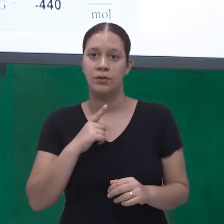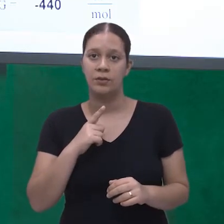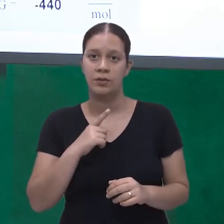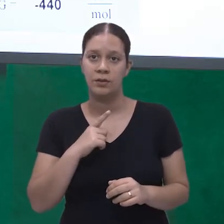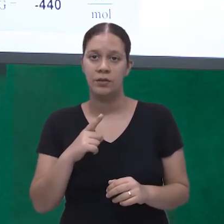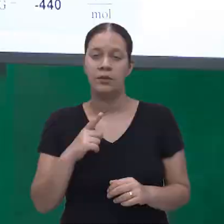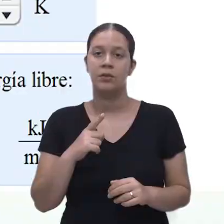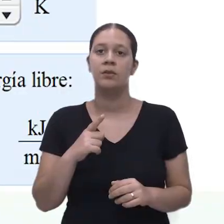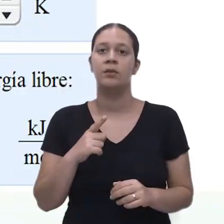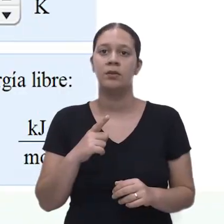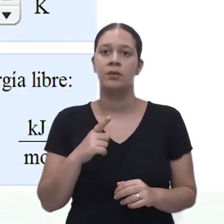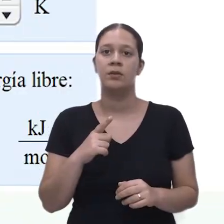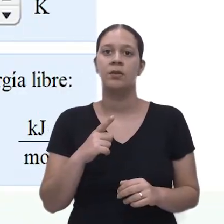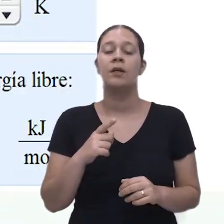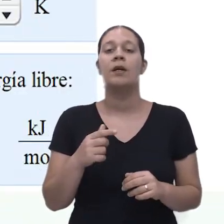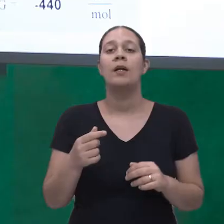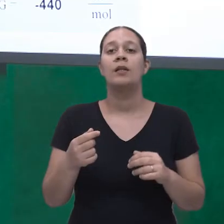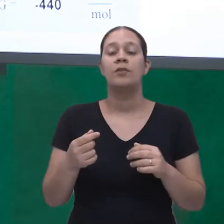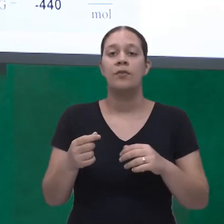exotérmicas